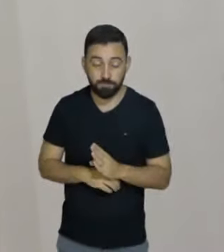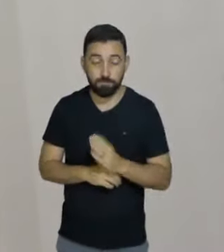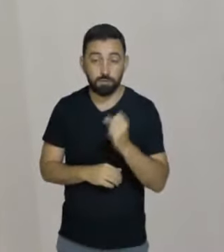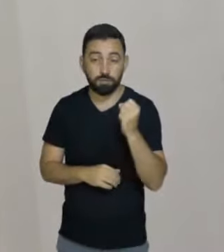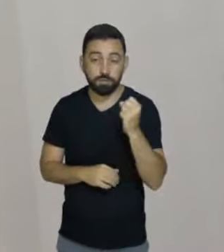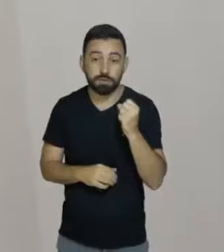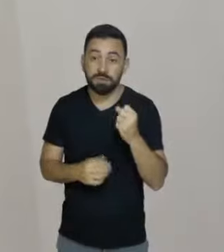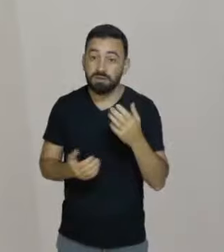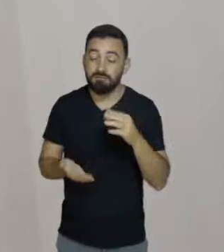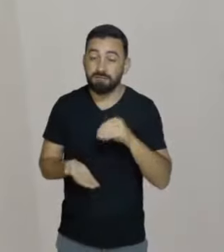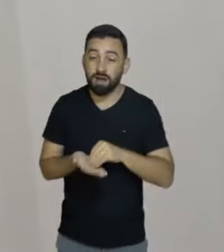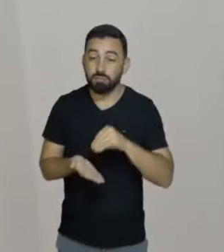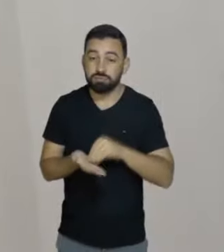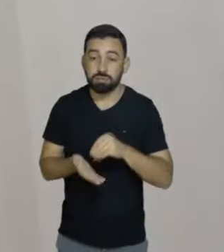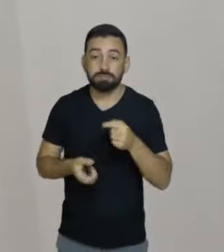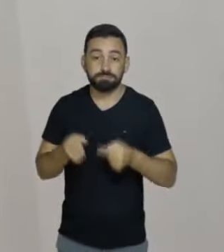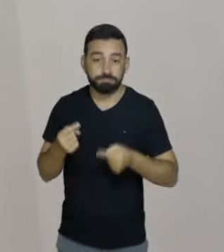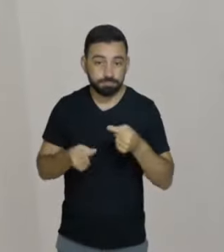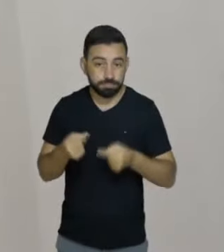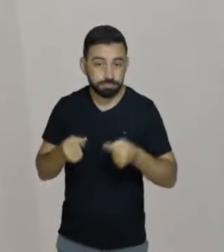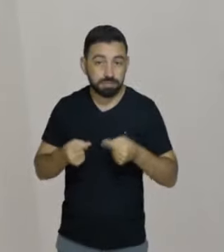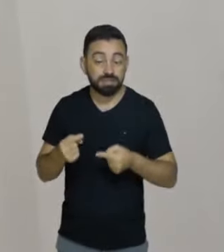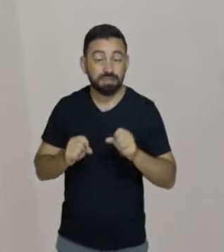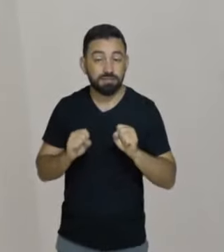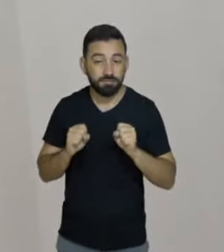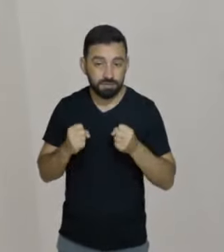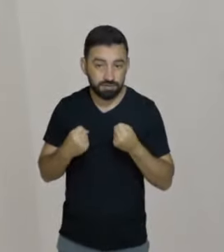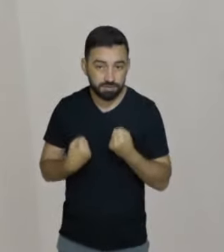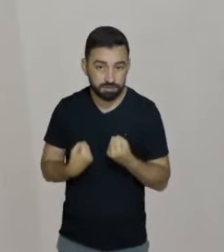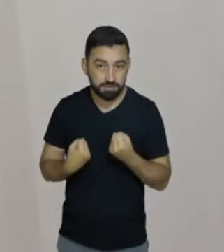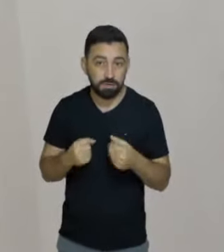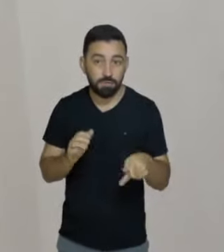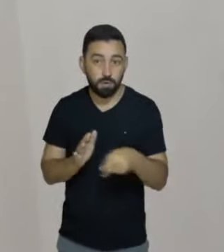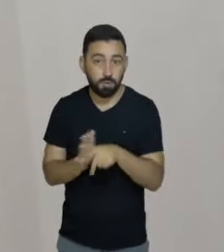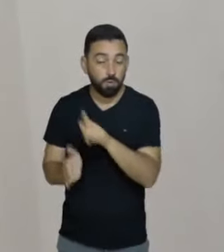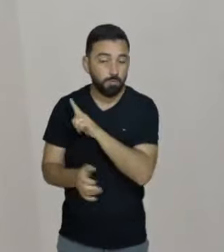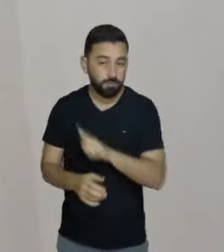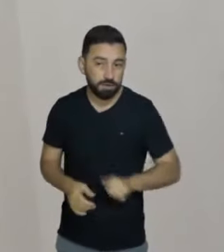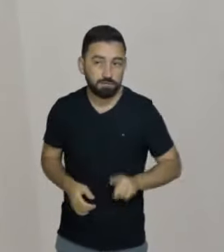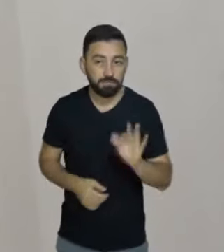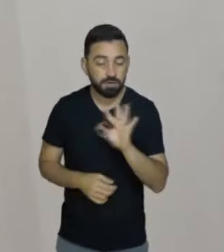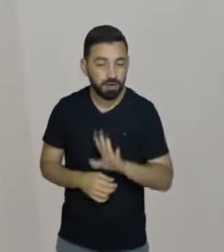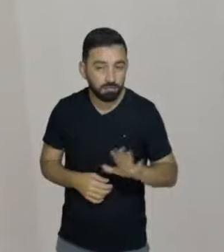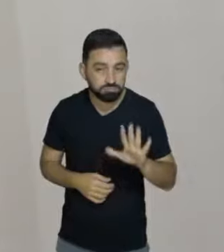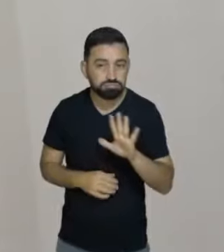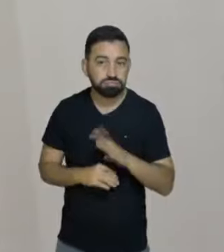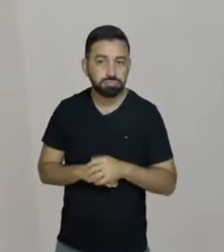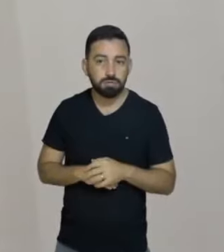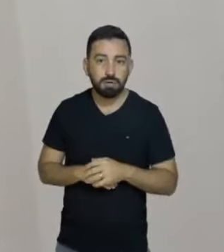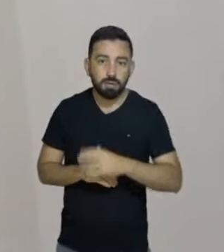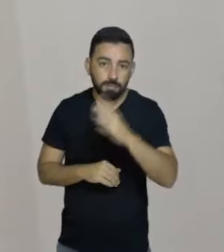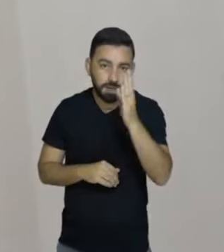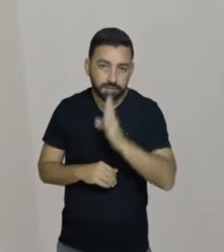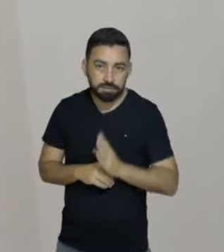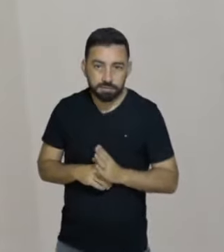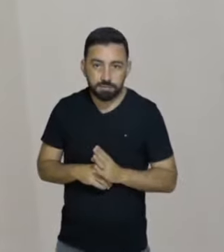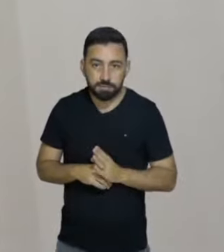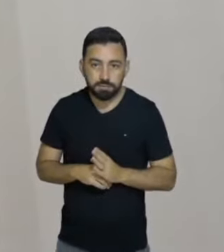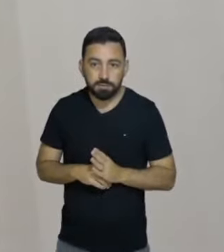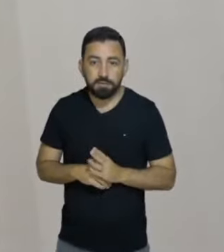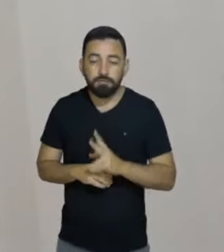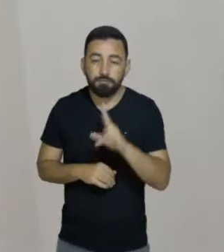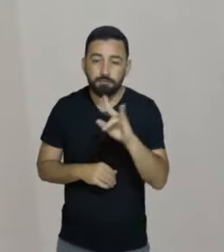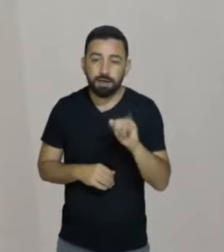de política de defesa por parte do governo federal. Brasil fica perto de atingir